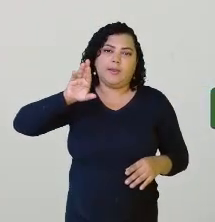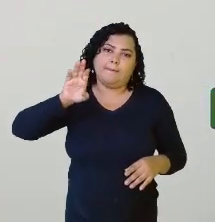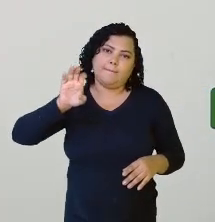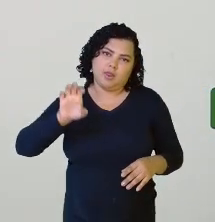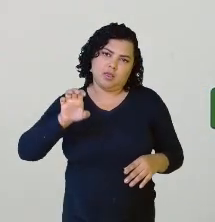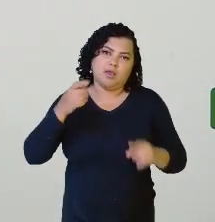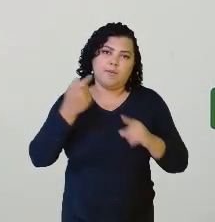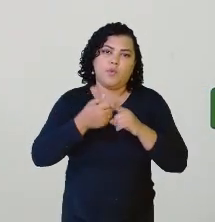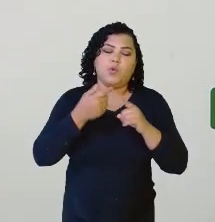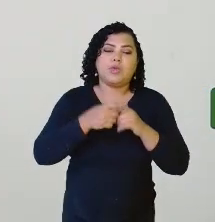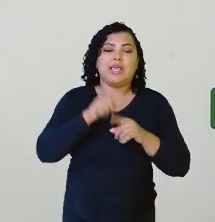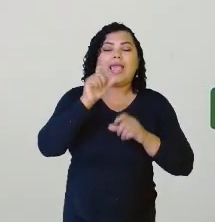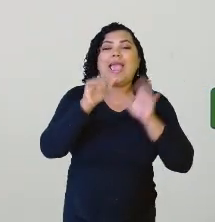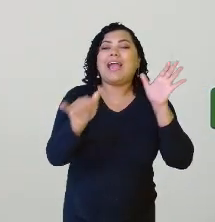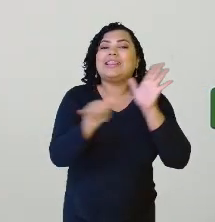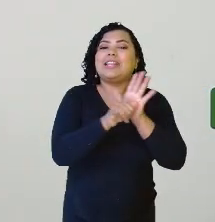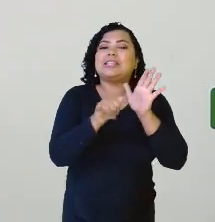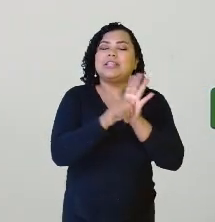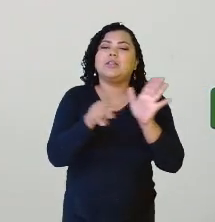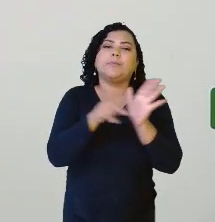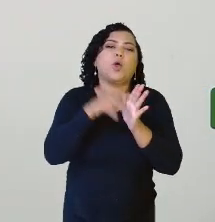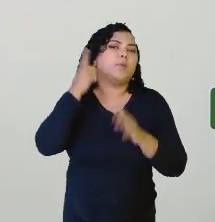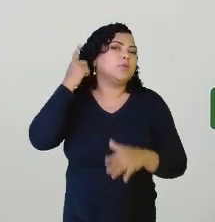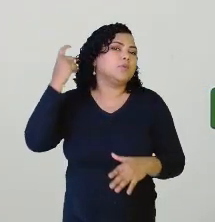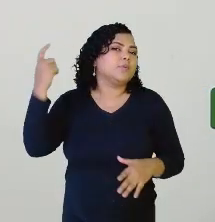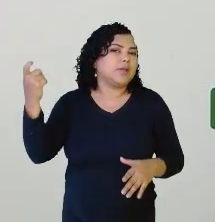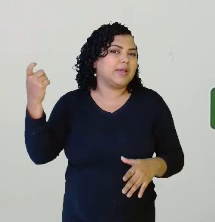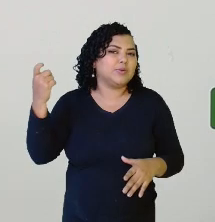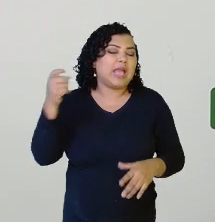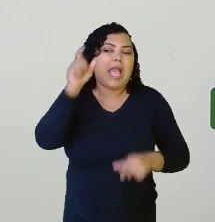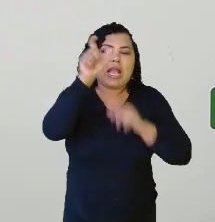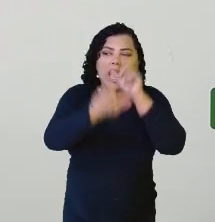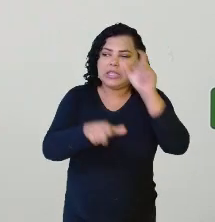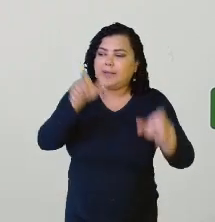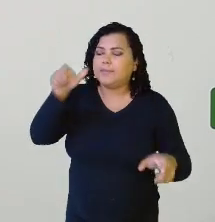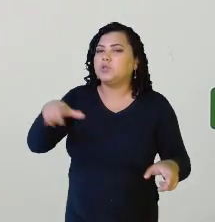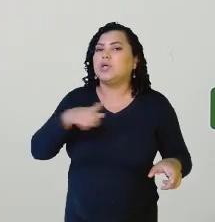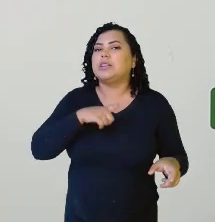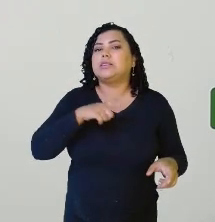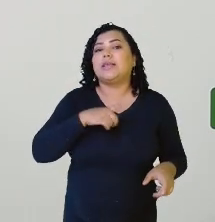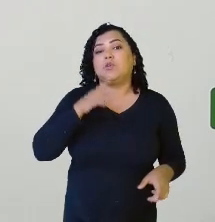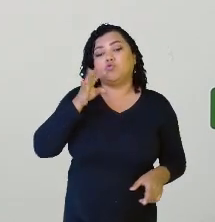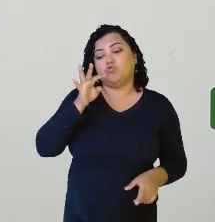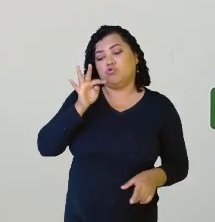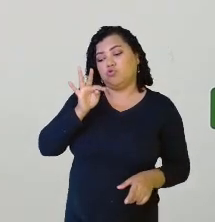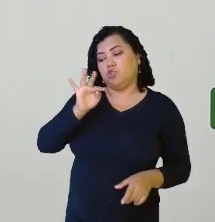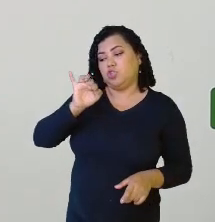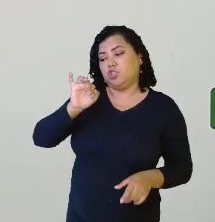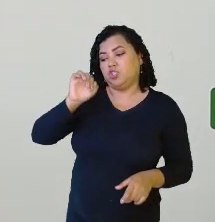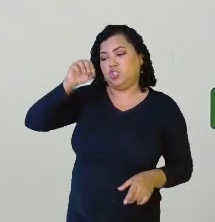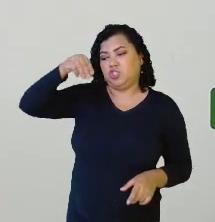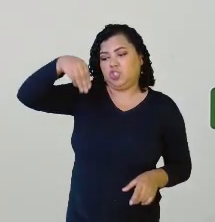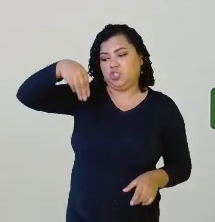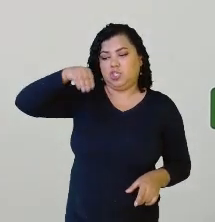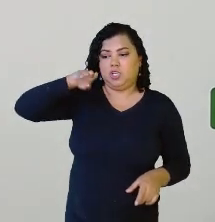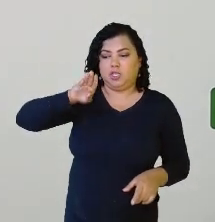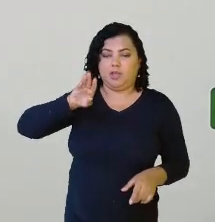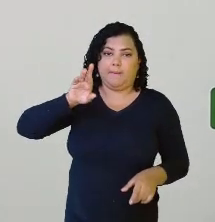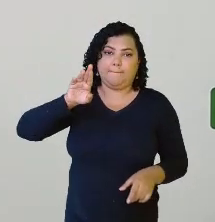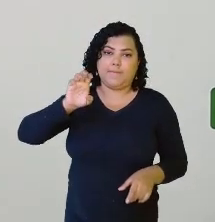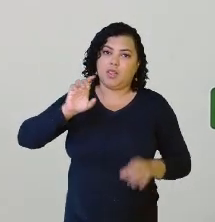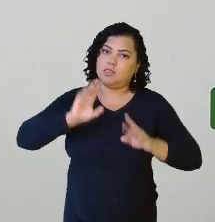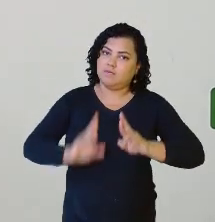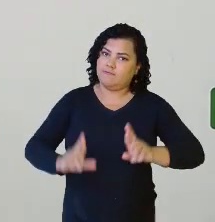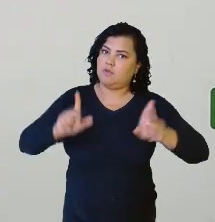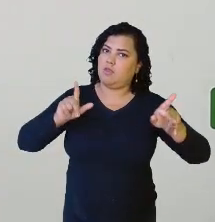timbre é a identidade do som. E aí, ó, eu trouxe alguns exemplos aqui